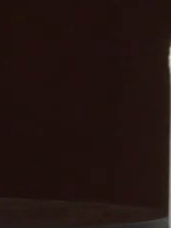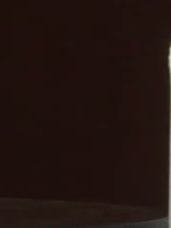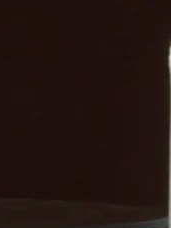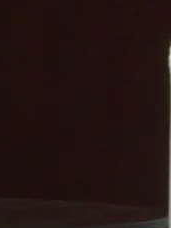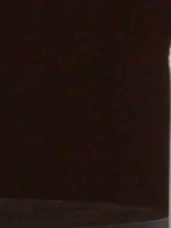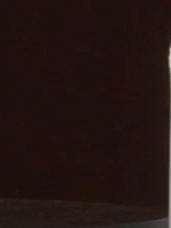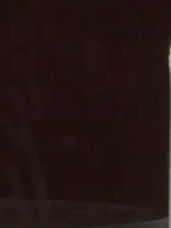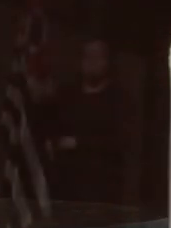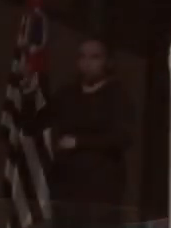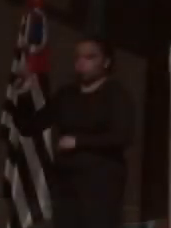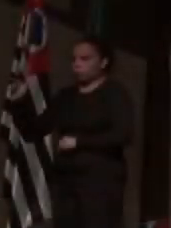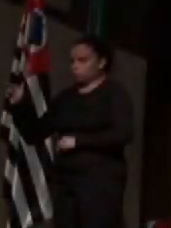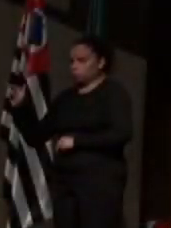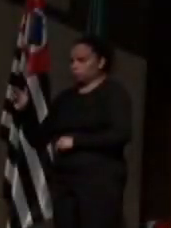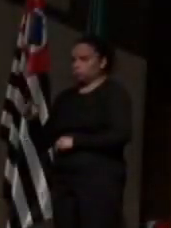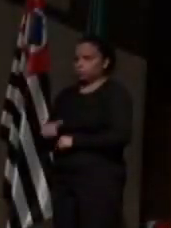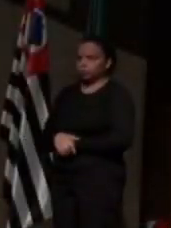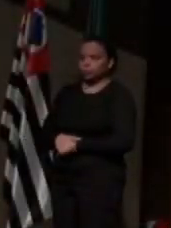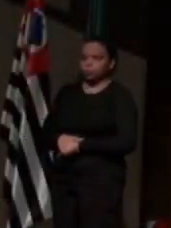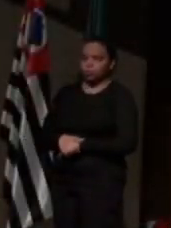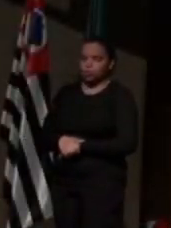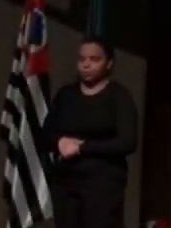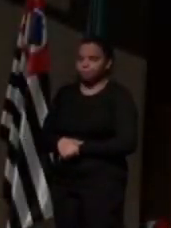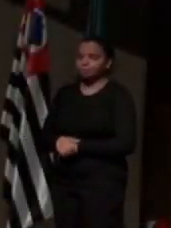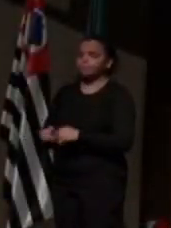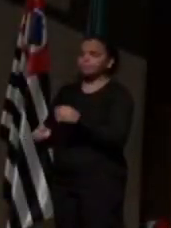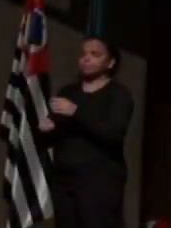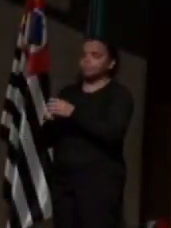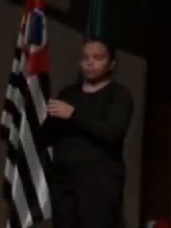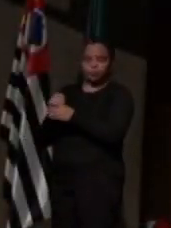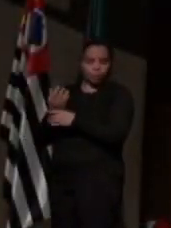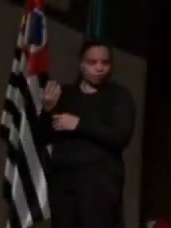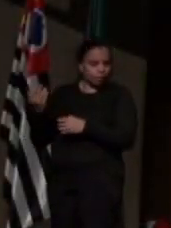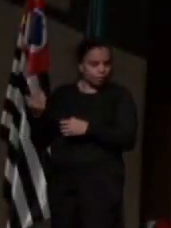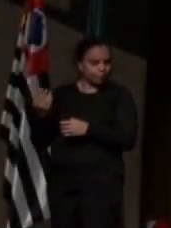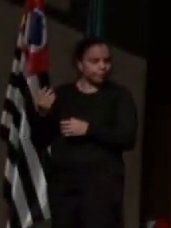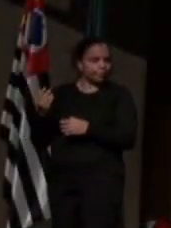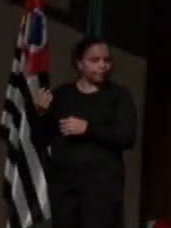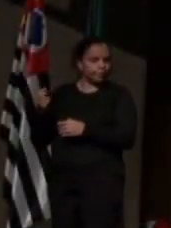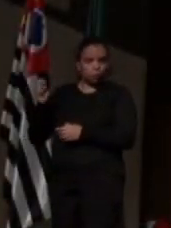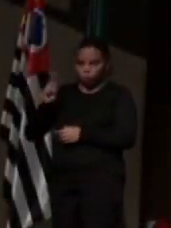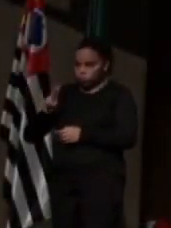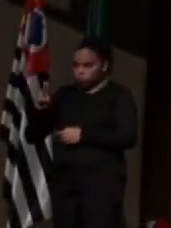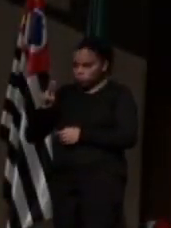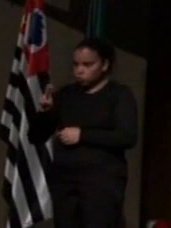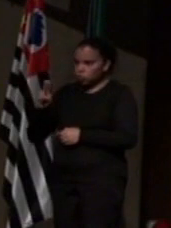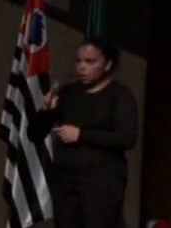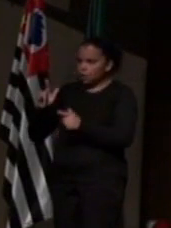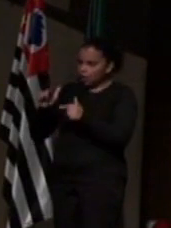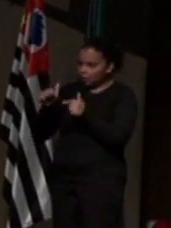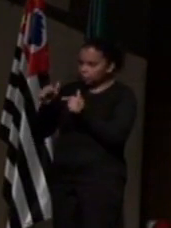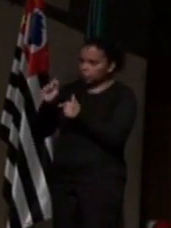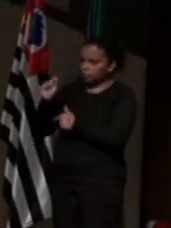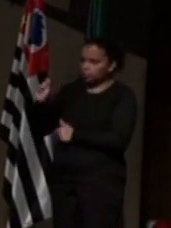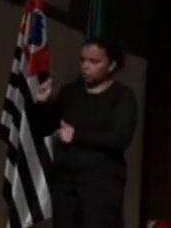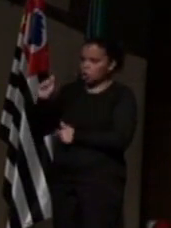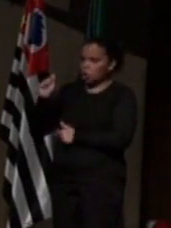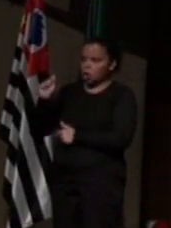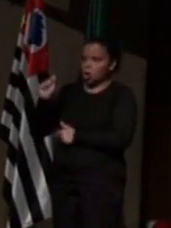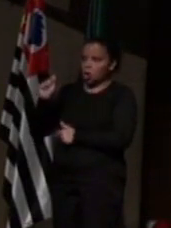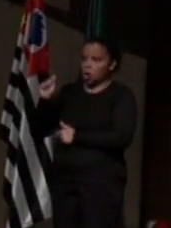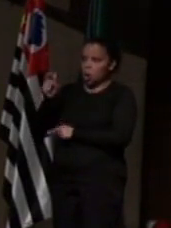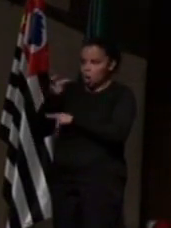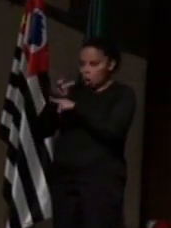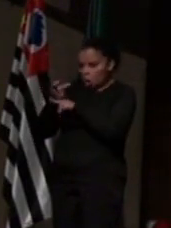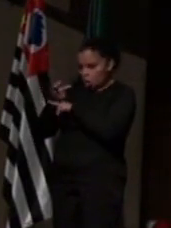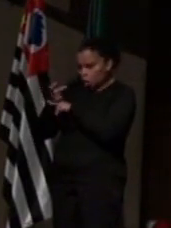por outro. Crie uma conta de usuária, ative a ferramenta de localização do seu celular,